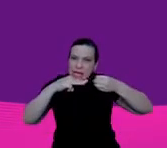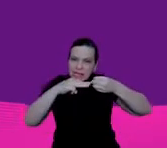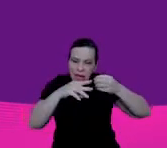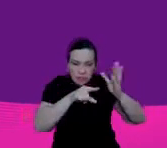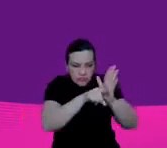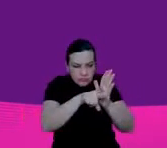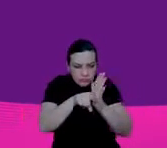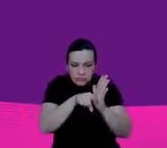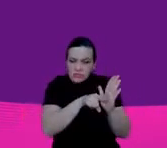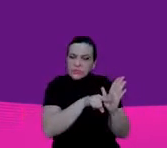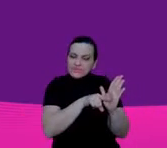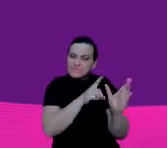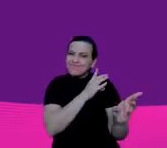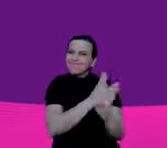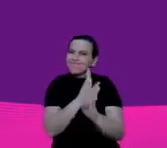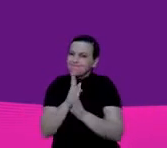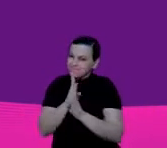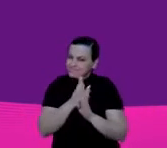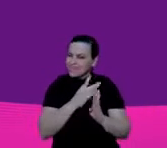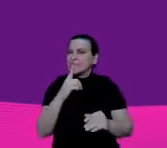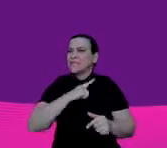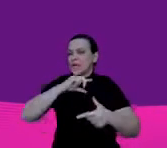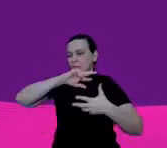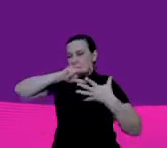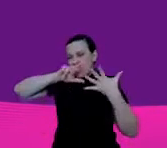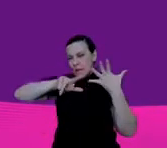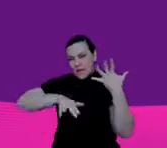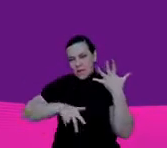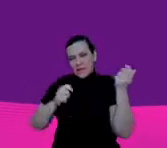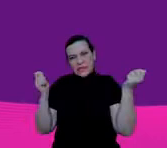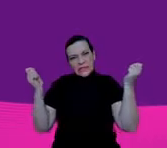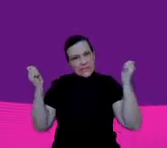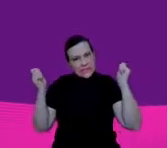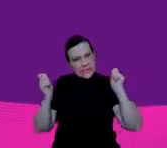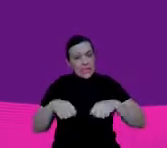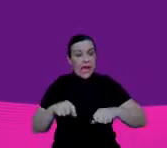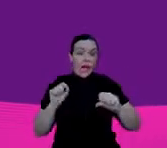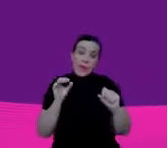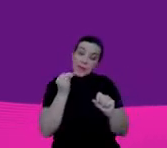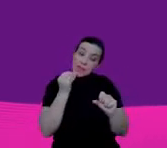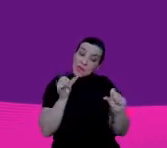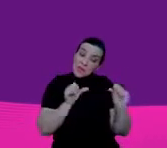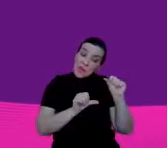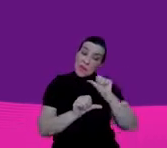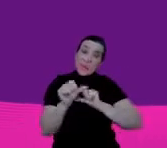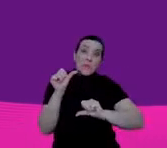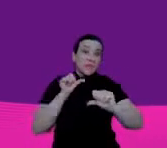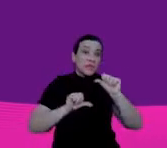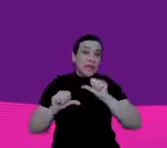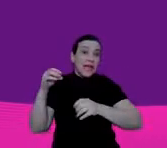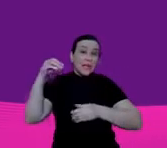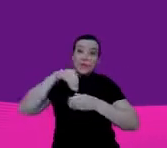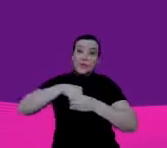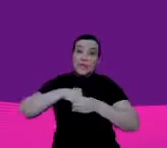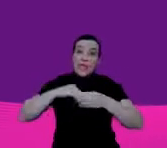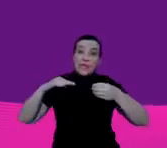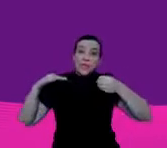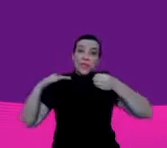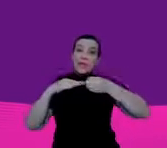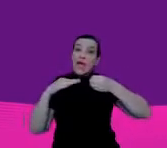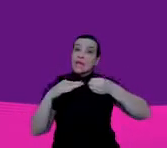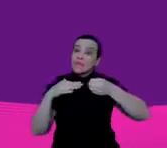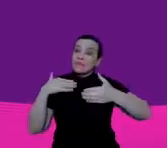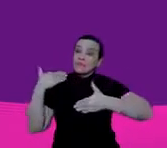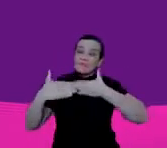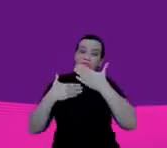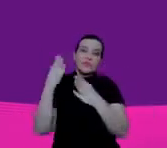vários mecanismos que podem estar alterados, né, em termos celulares, para no final a gente ter essa via final